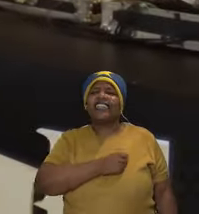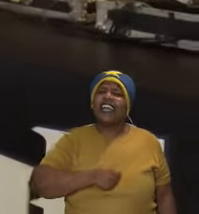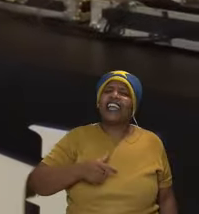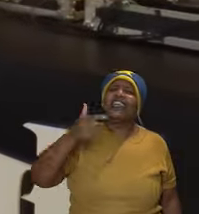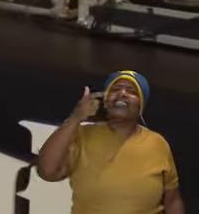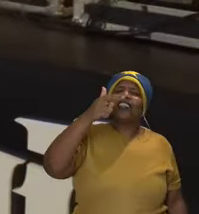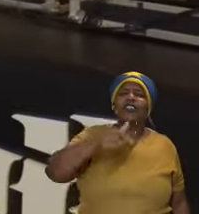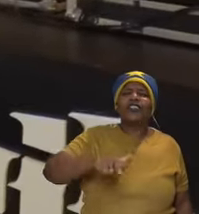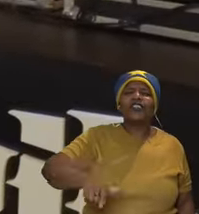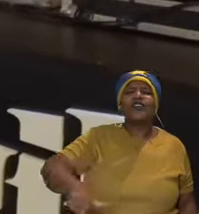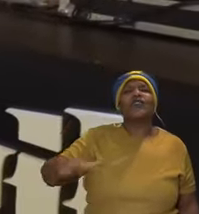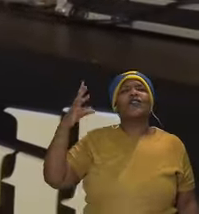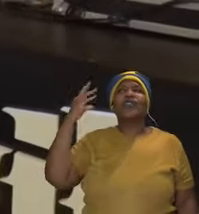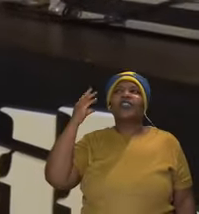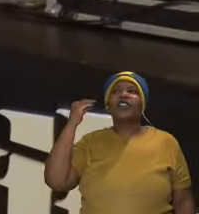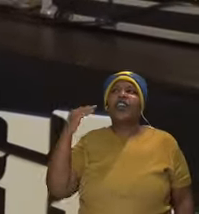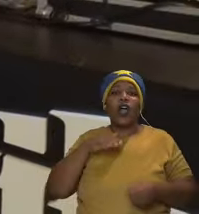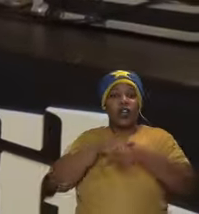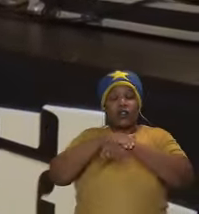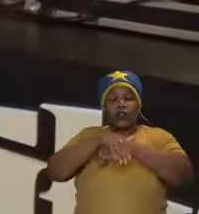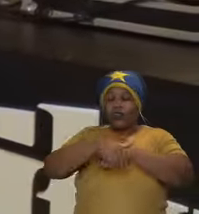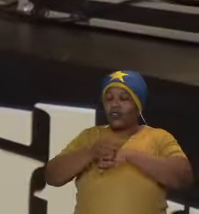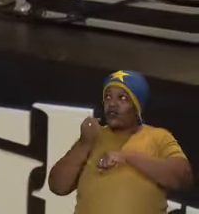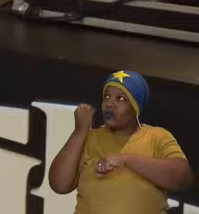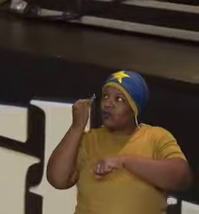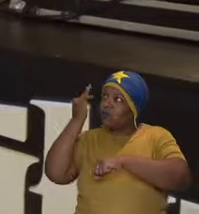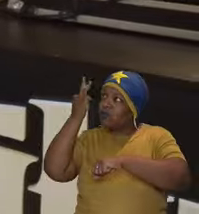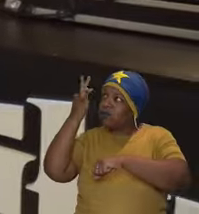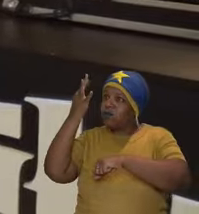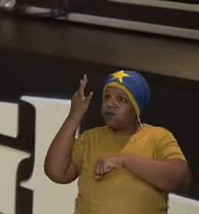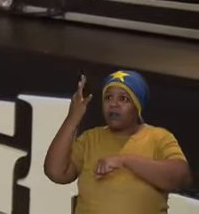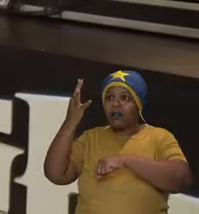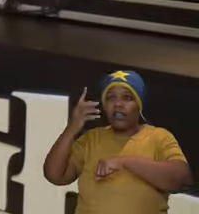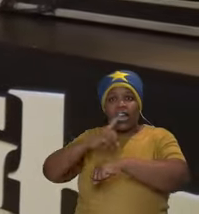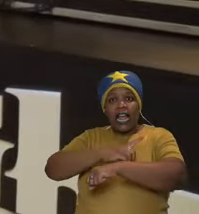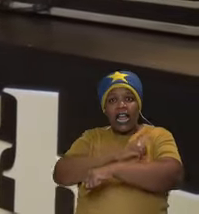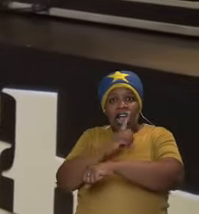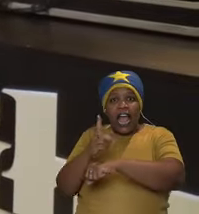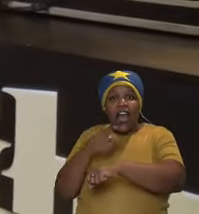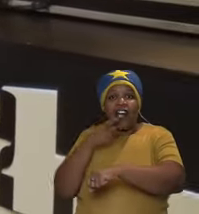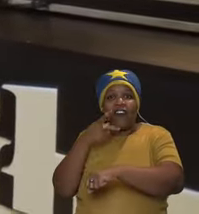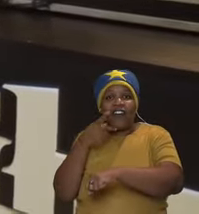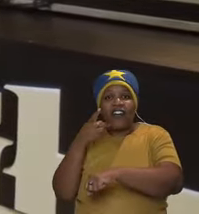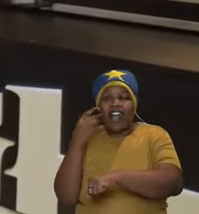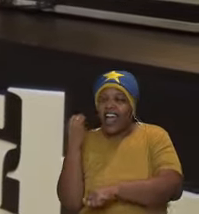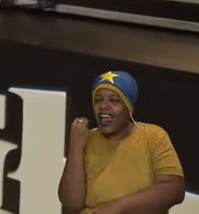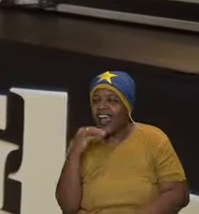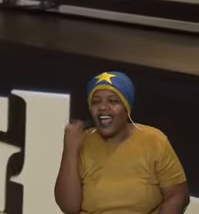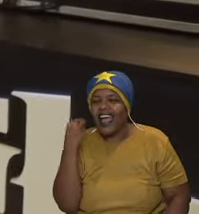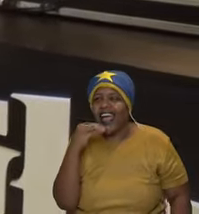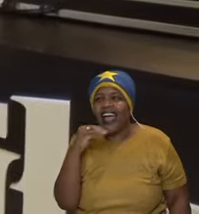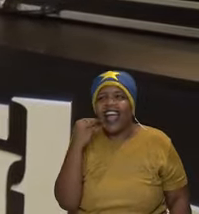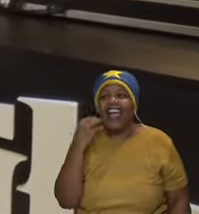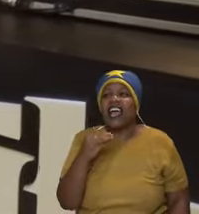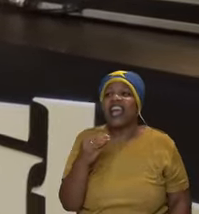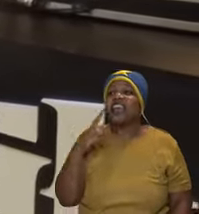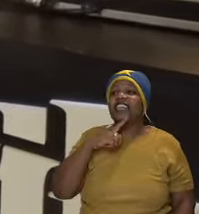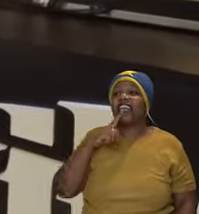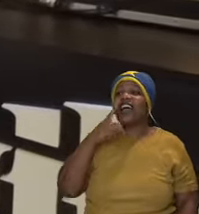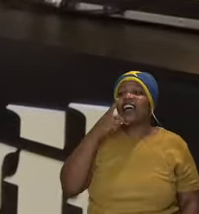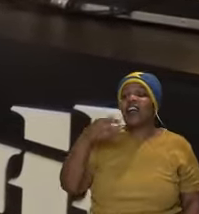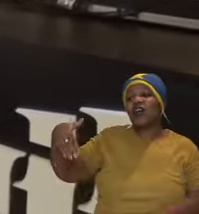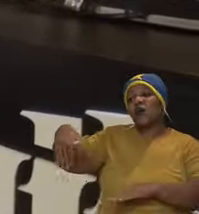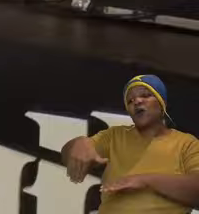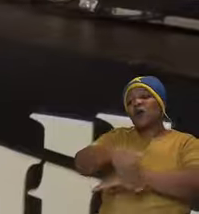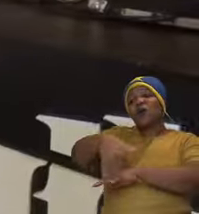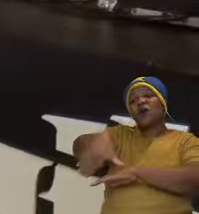essa resenha fez a noite virar dia aqui. Chama na gíria. Sou gangueiro, agi pelas